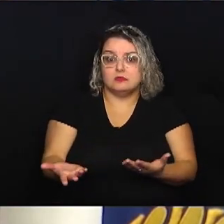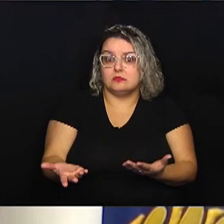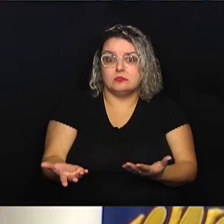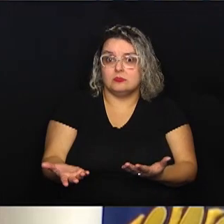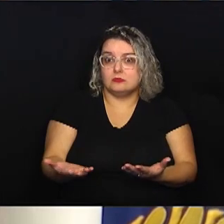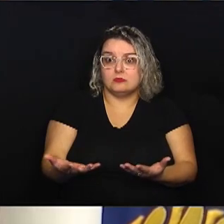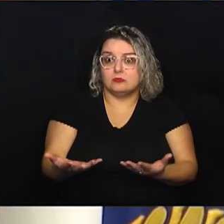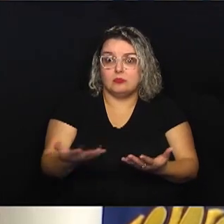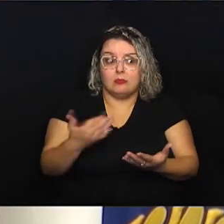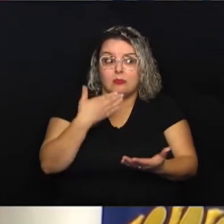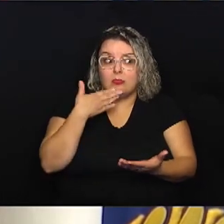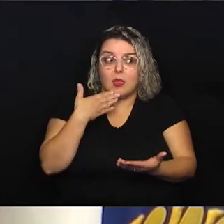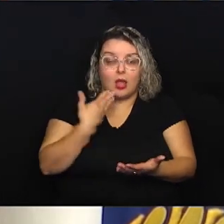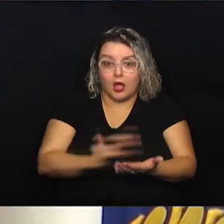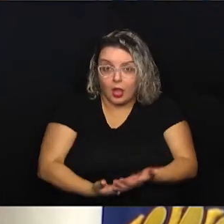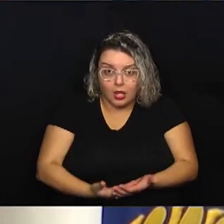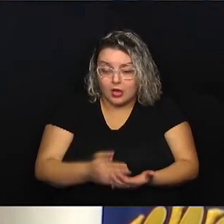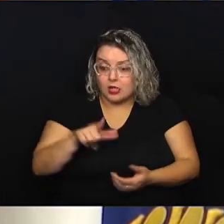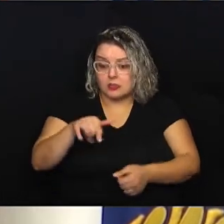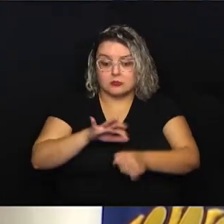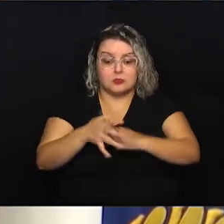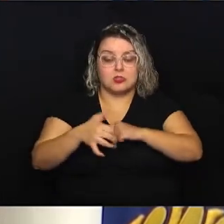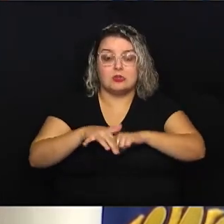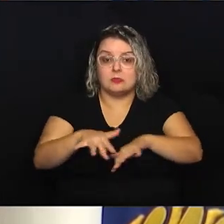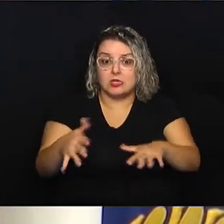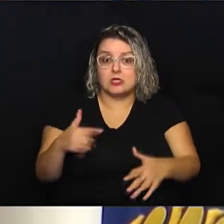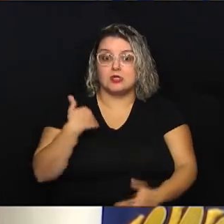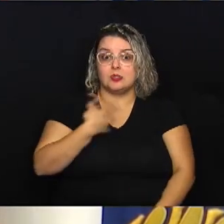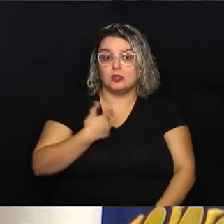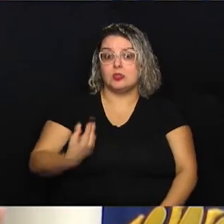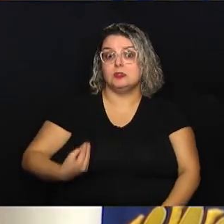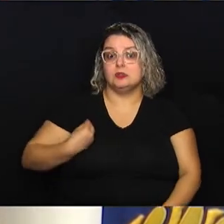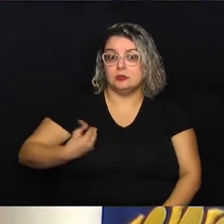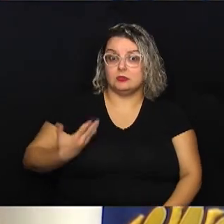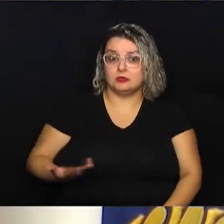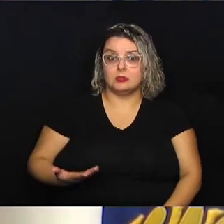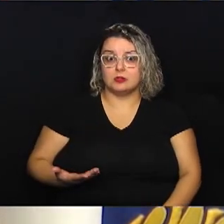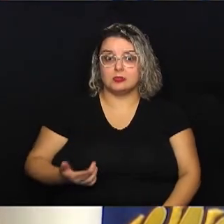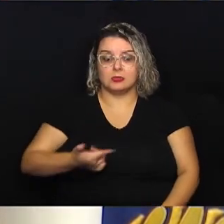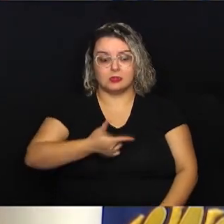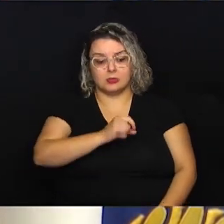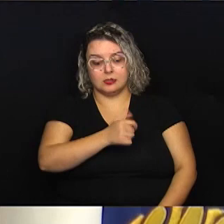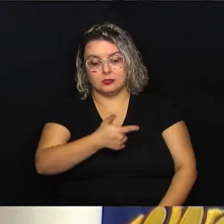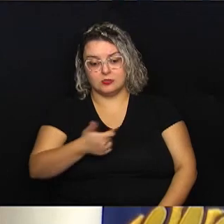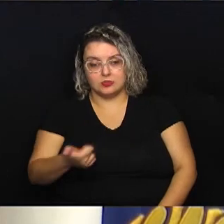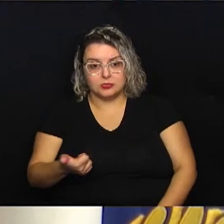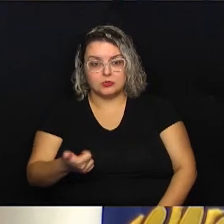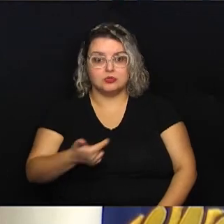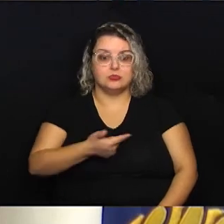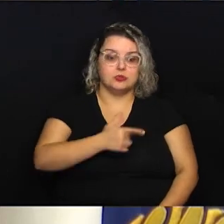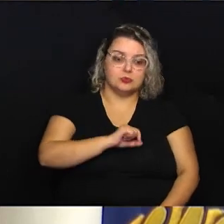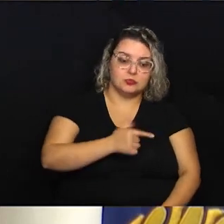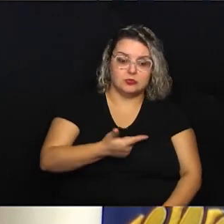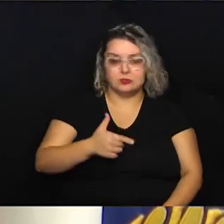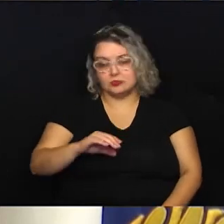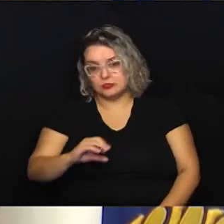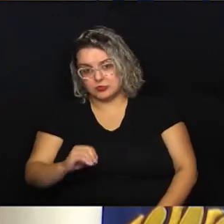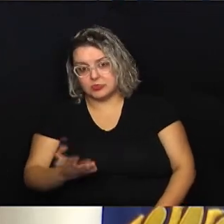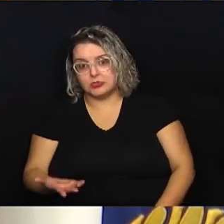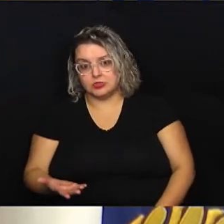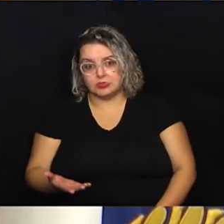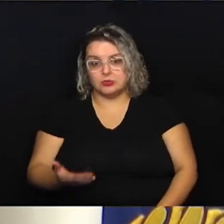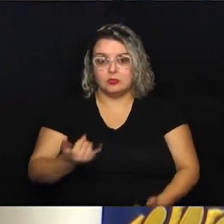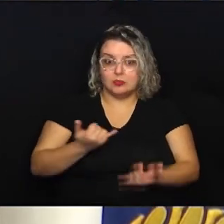incrível, porque depois da pandemia, por exemplo, que nós passamos 2021, 2020, 2021 e um pedaço